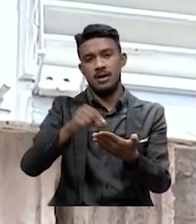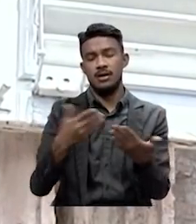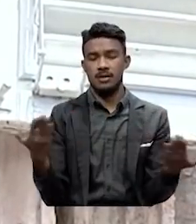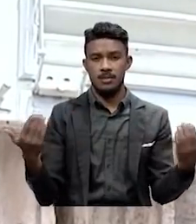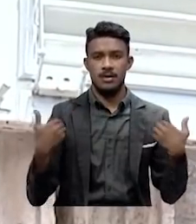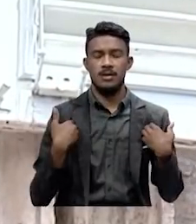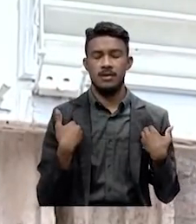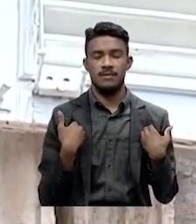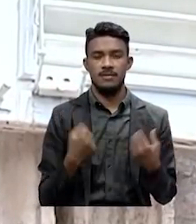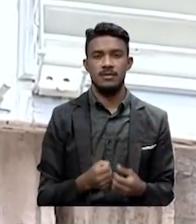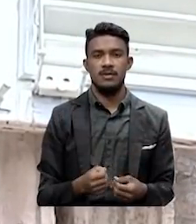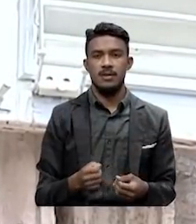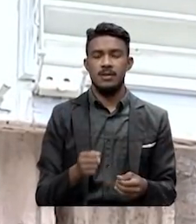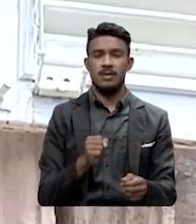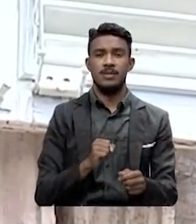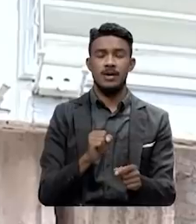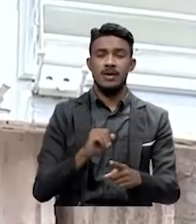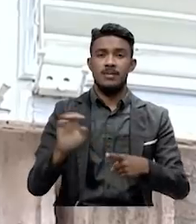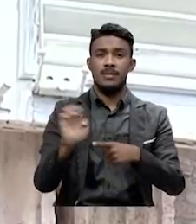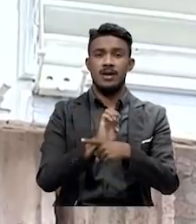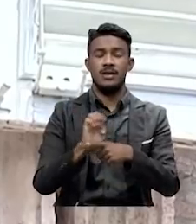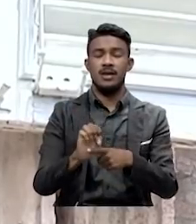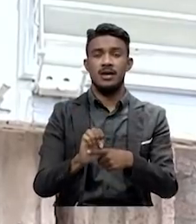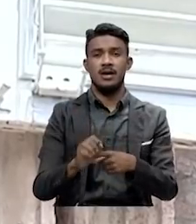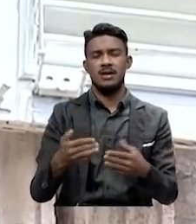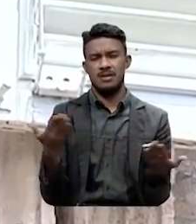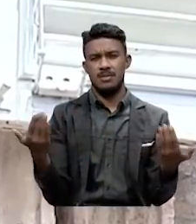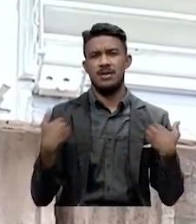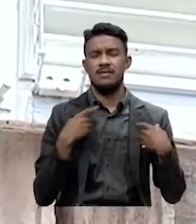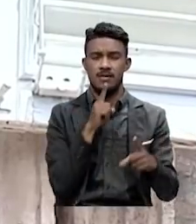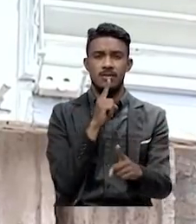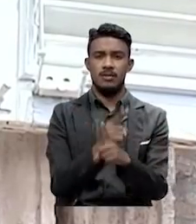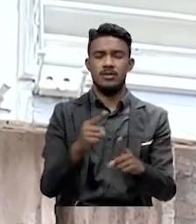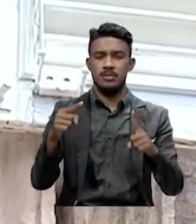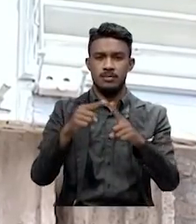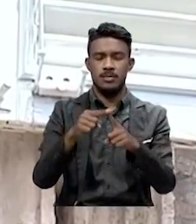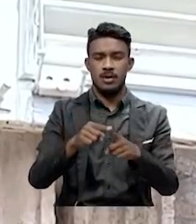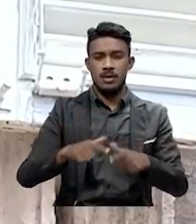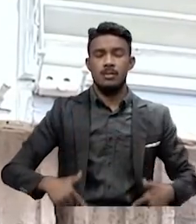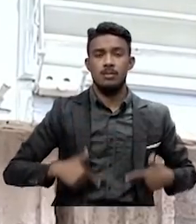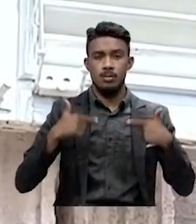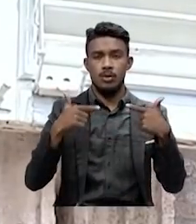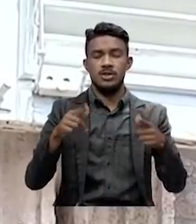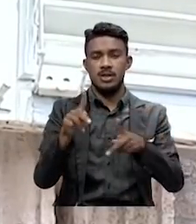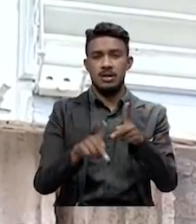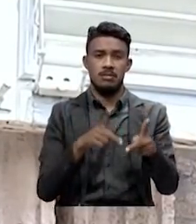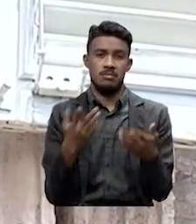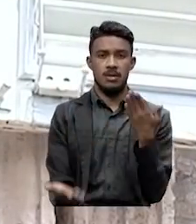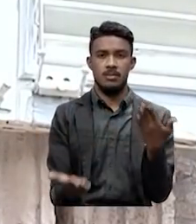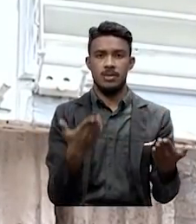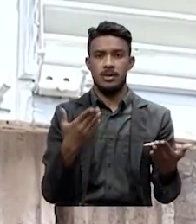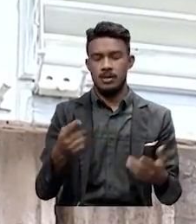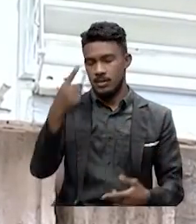mais pratica mais relevante ba mores emo bai bai ililiu mores